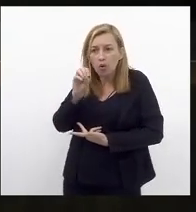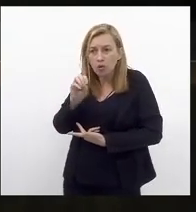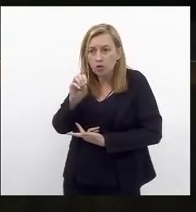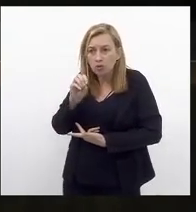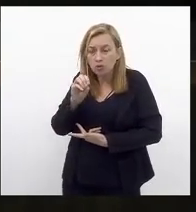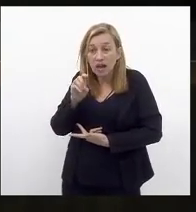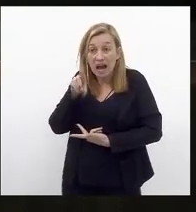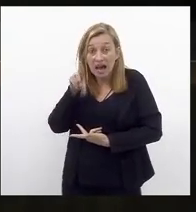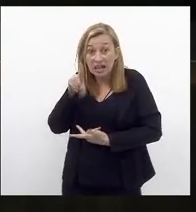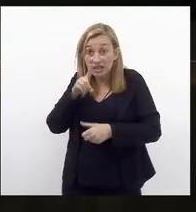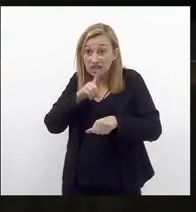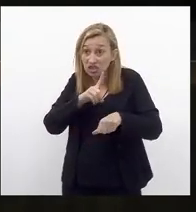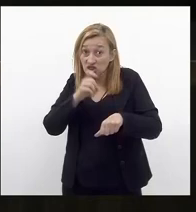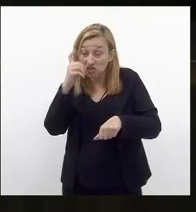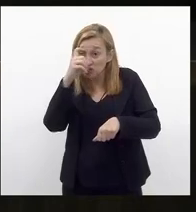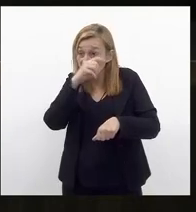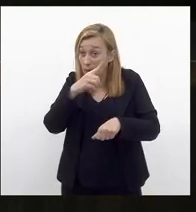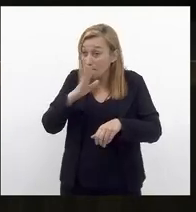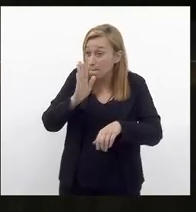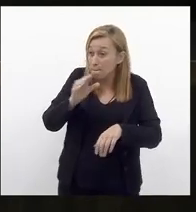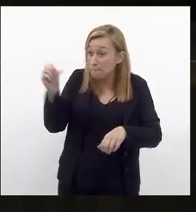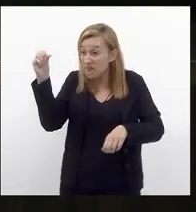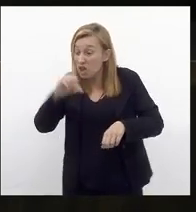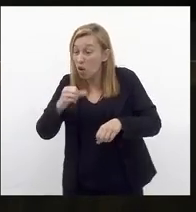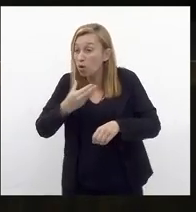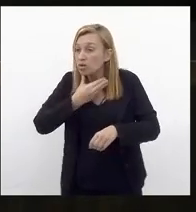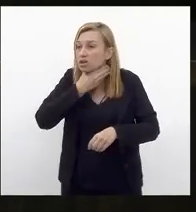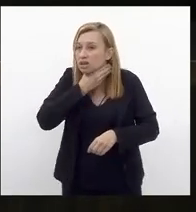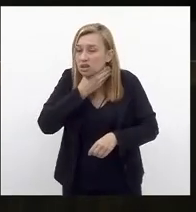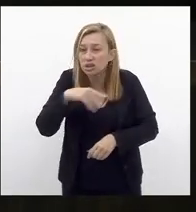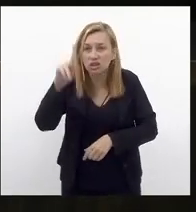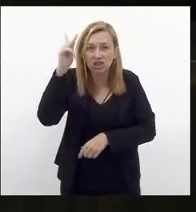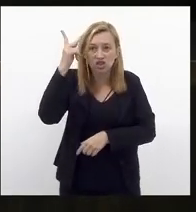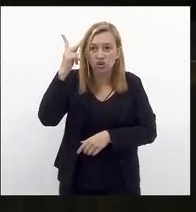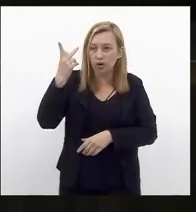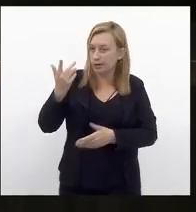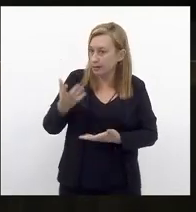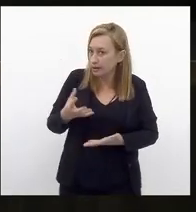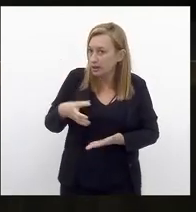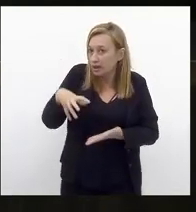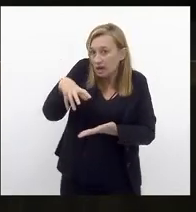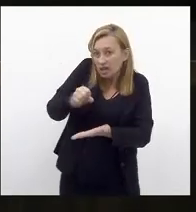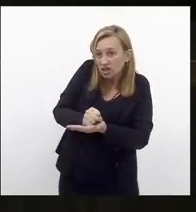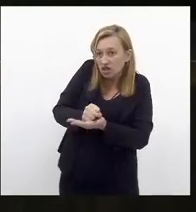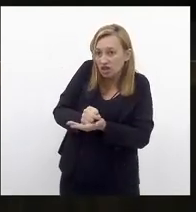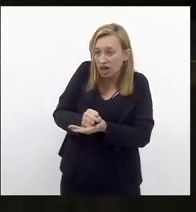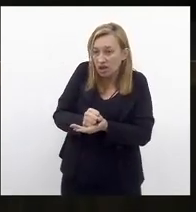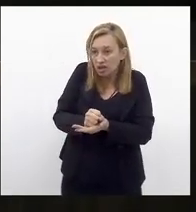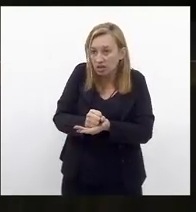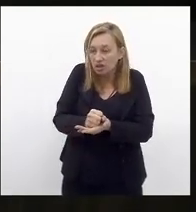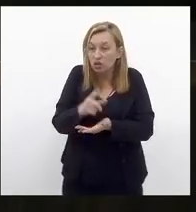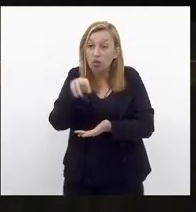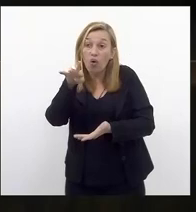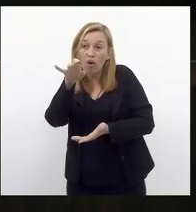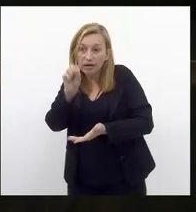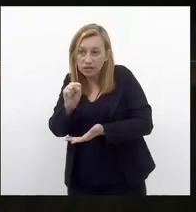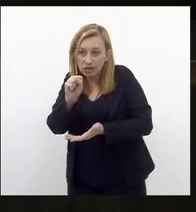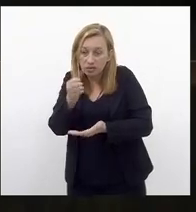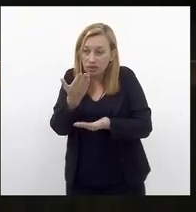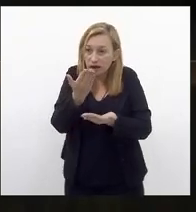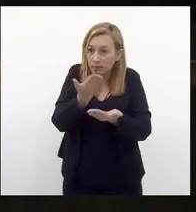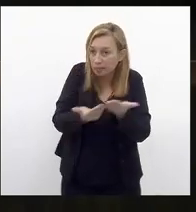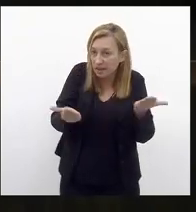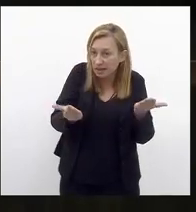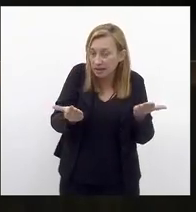É porque naquele momento o estado vive a pior crise financeira de sua história gravada pela queda brutal dos olhos